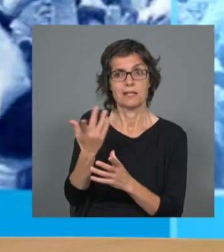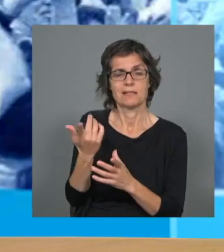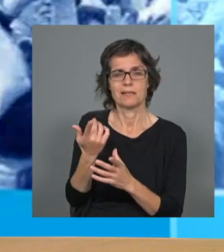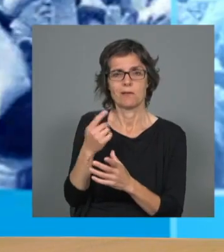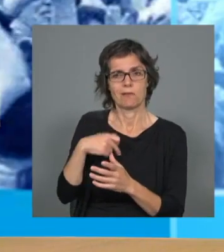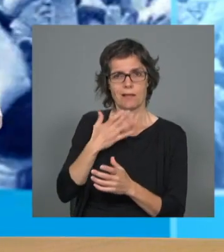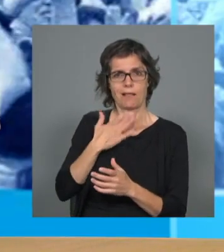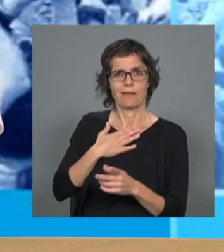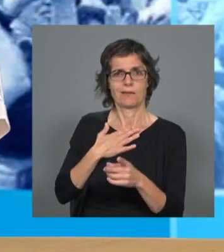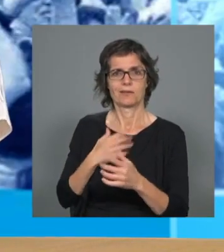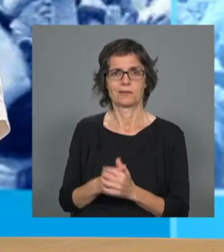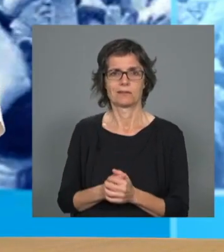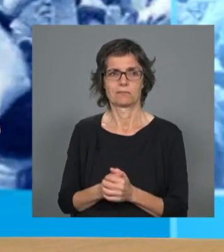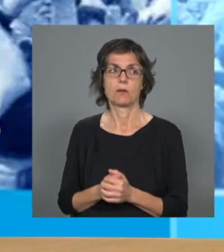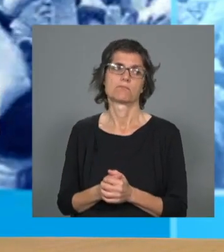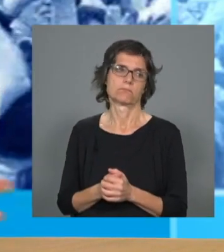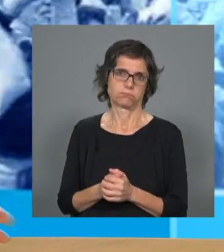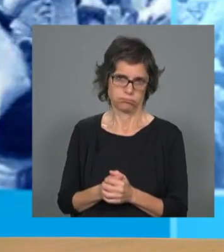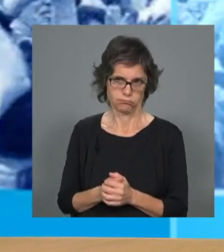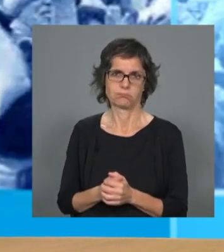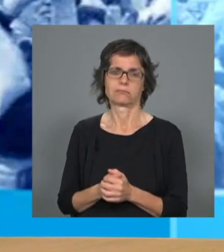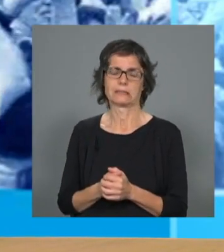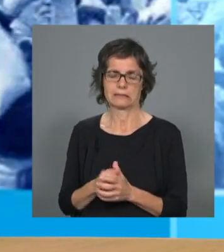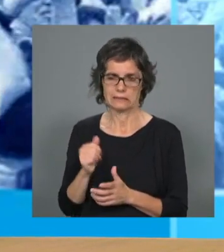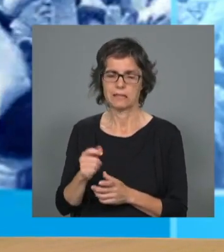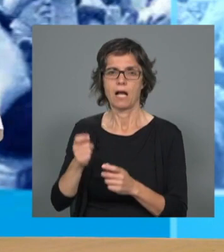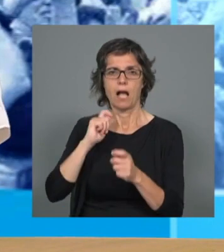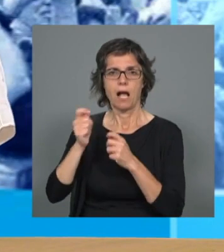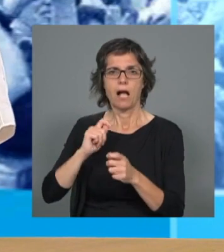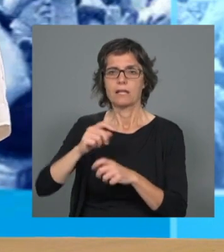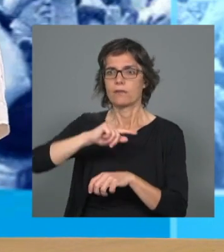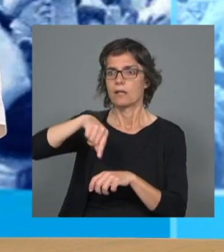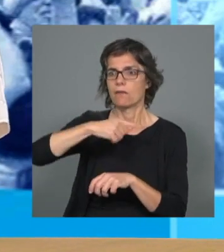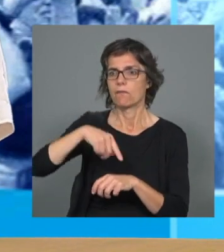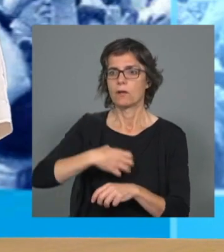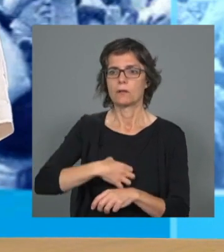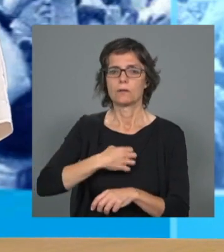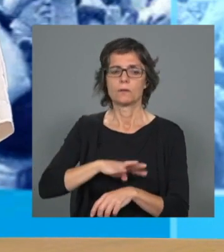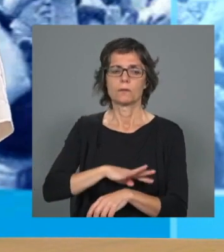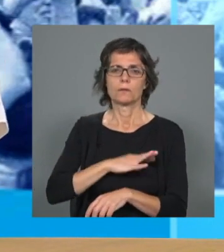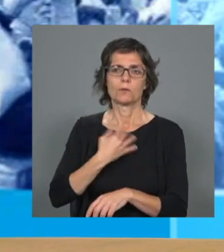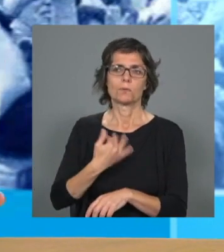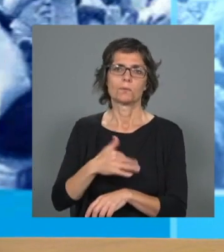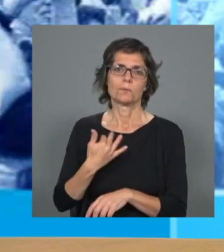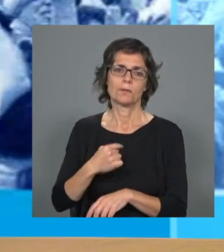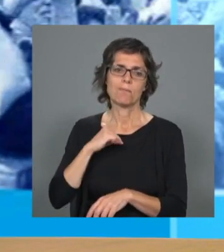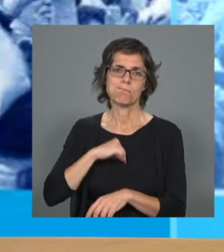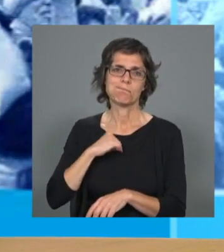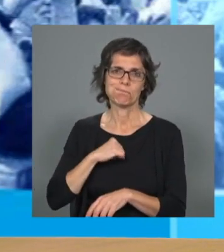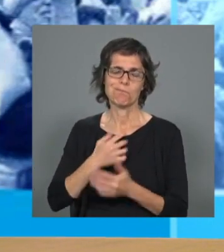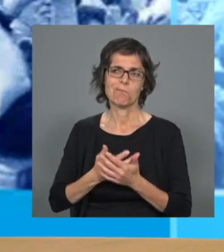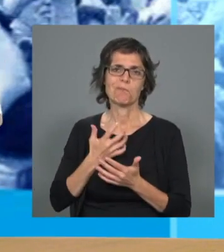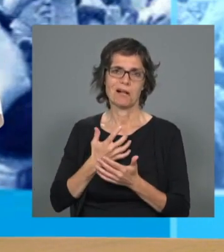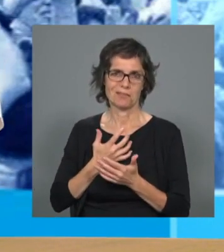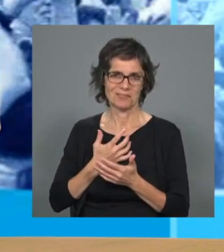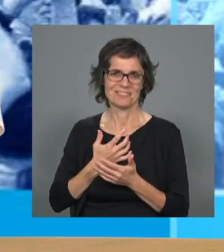temos horas e horas a fio de entrevistas muito emocionantes e de facto transformadoras. Quer dizer,